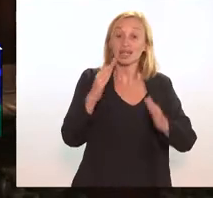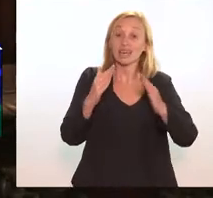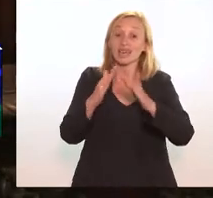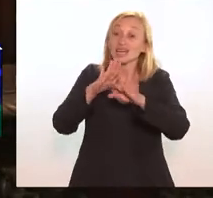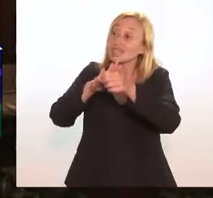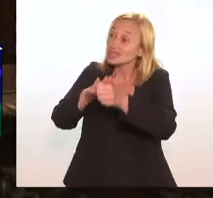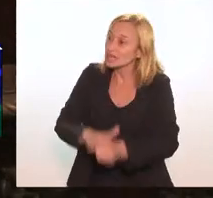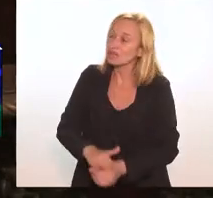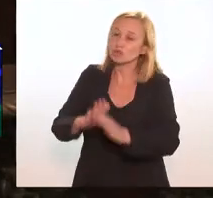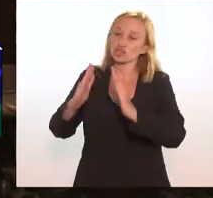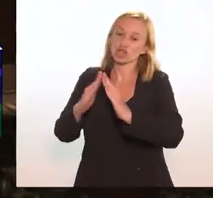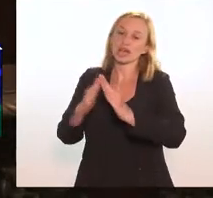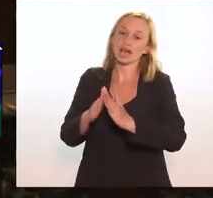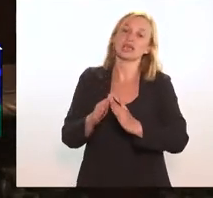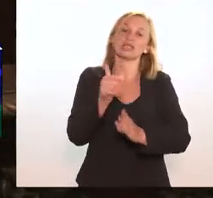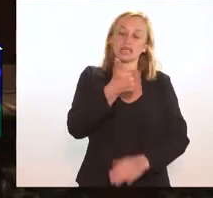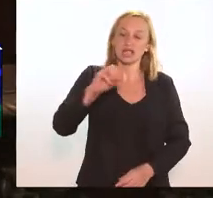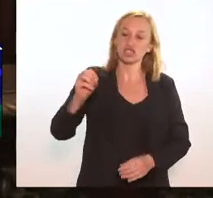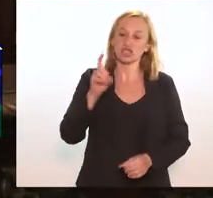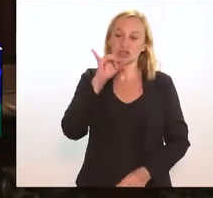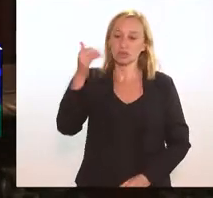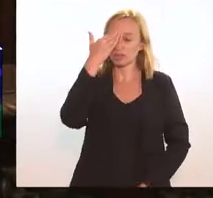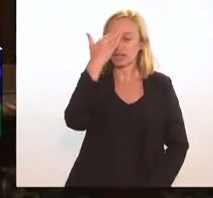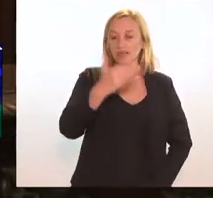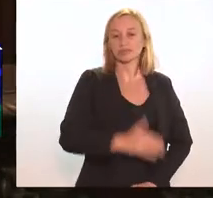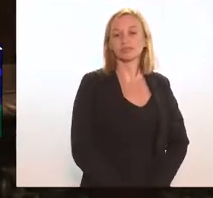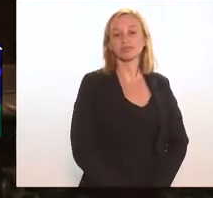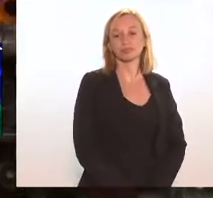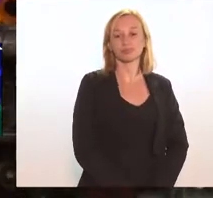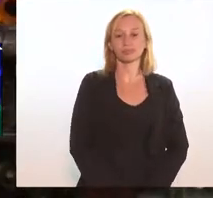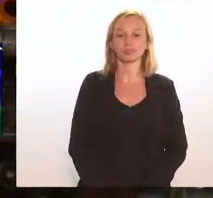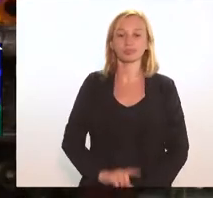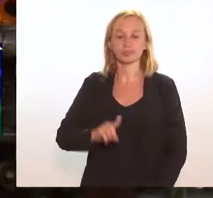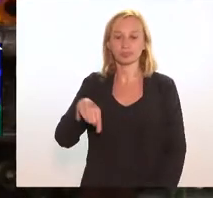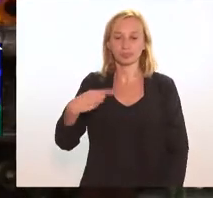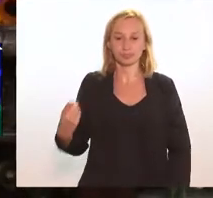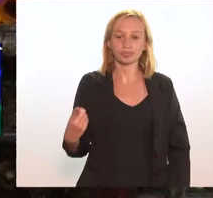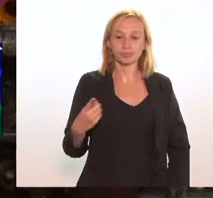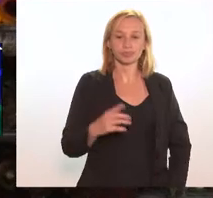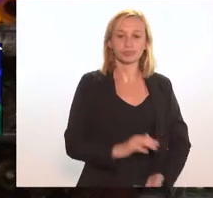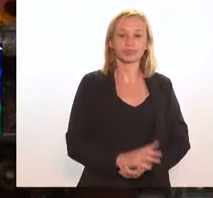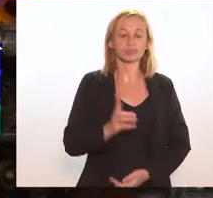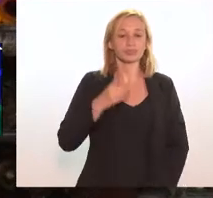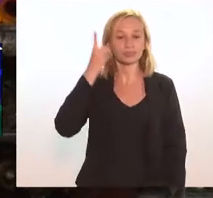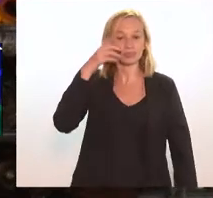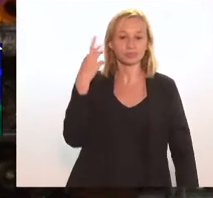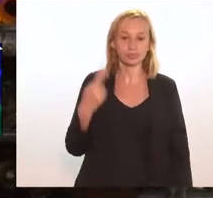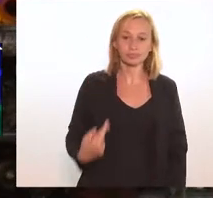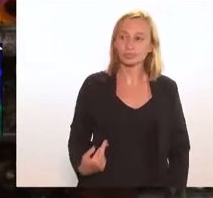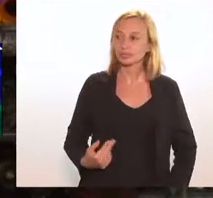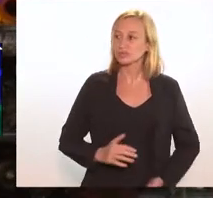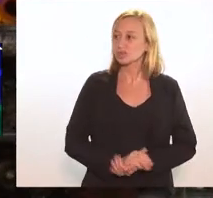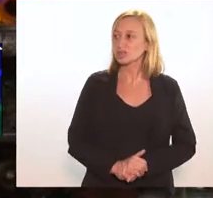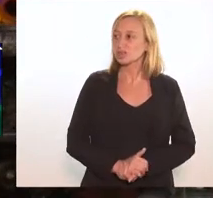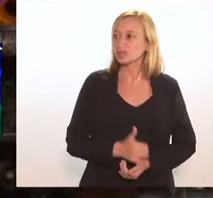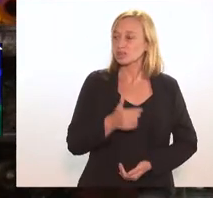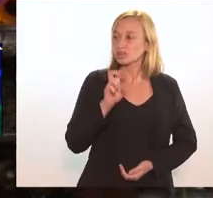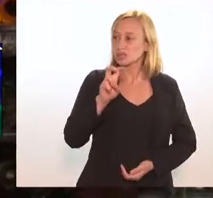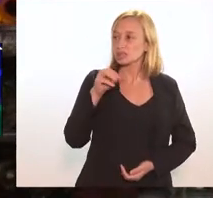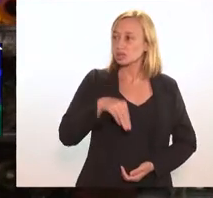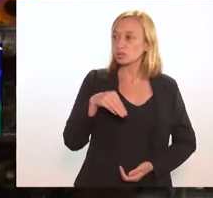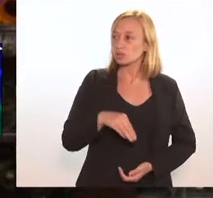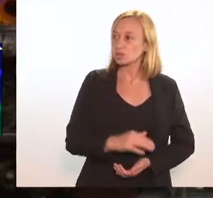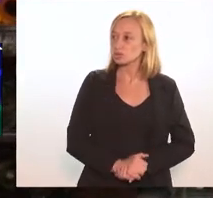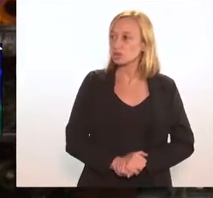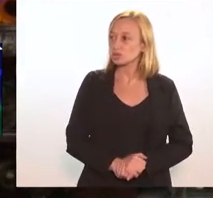máximo que puder nos próximos 10 dias. Obrigado, Tia Ju. Próximo orador inscrito é a nobre deputada Renata Souza. Vossa Excelência dispõe de